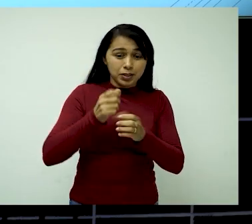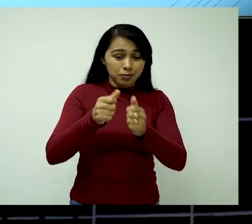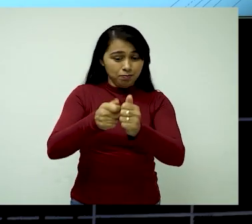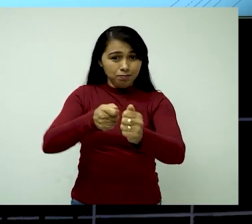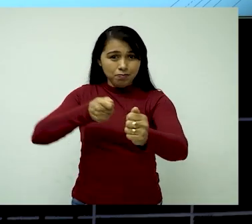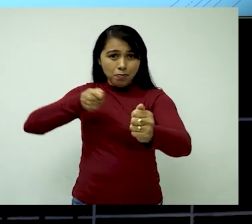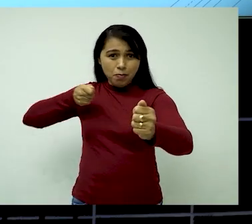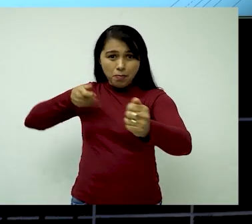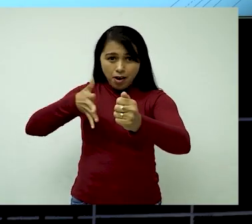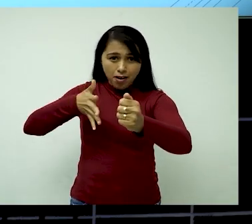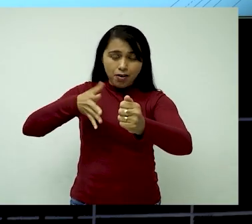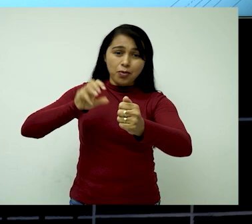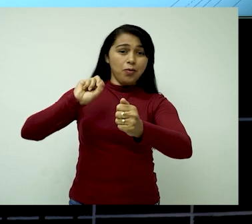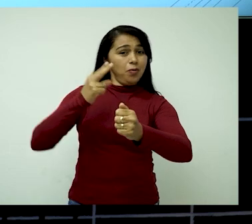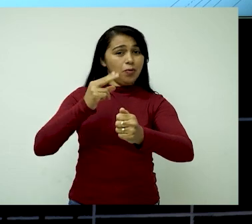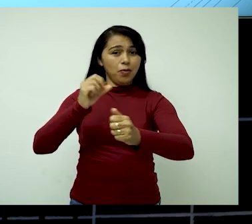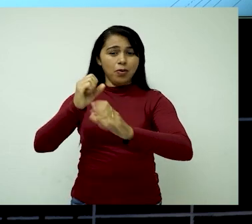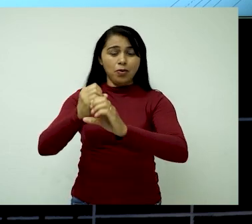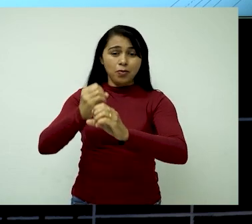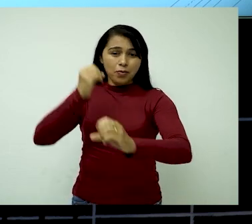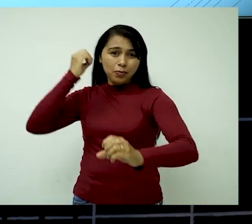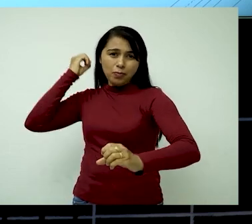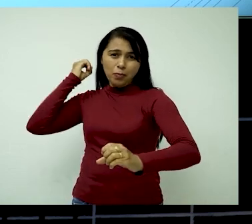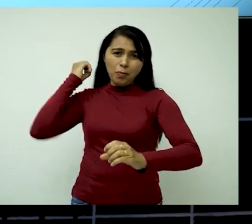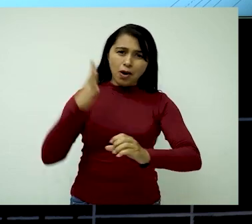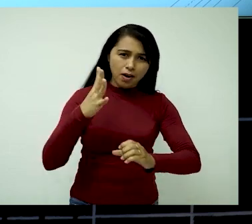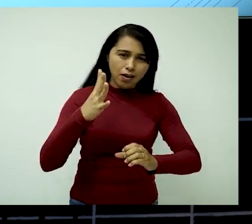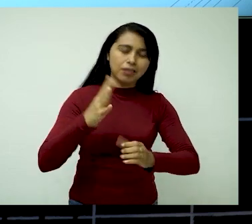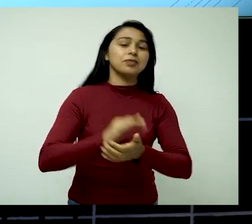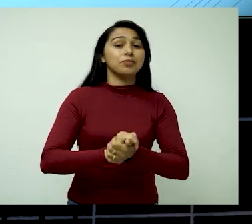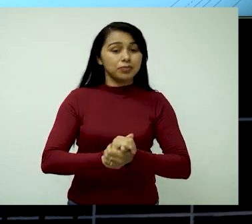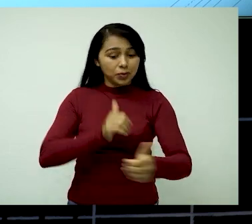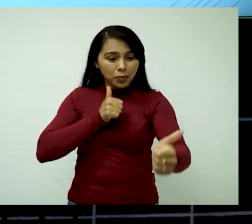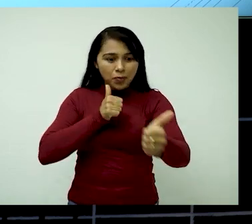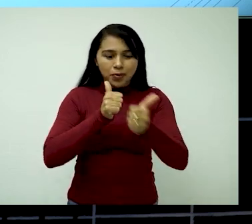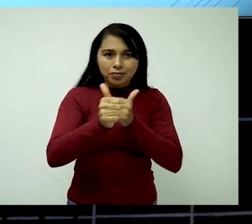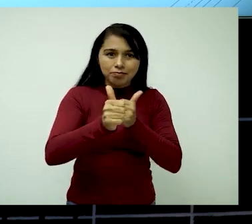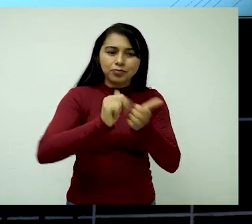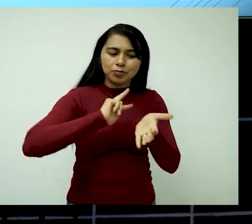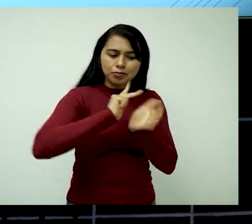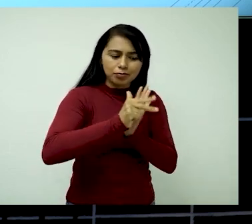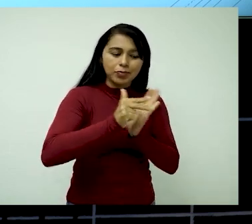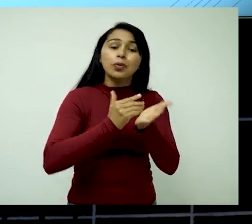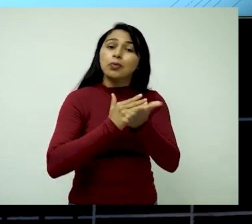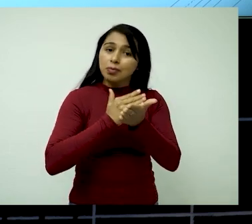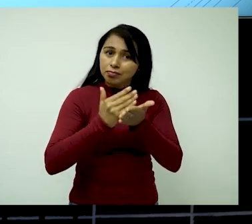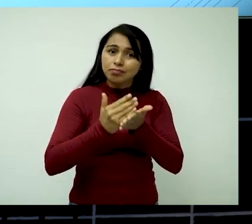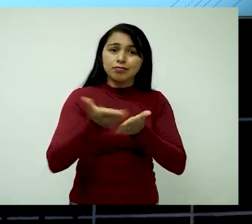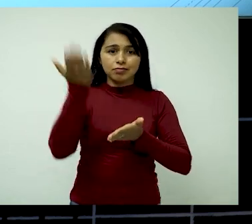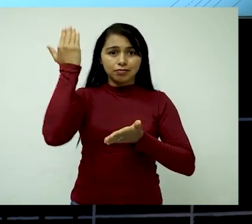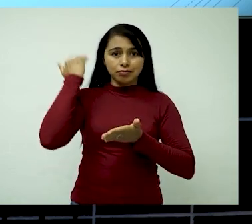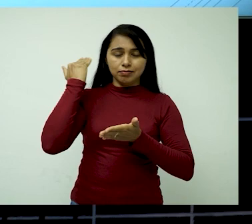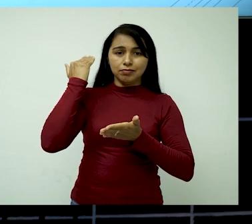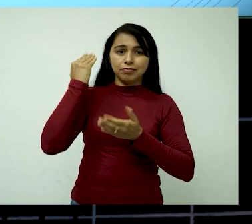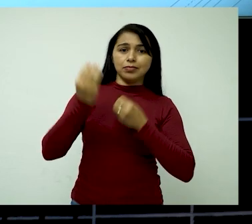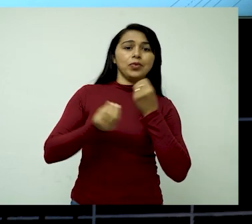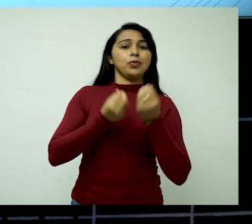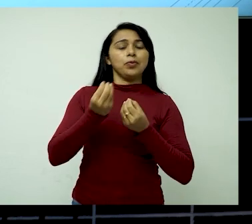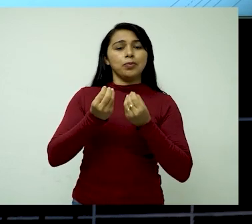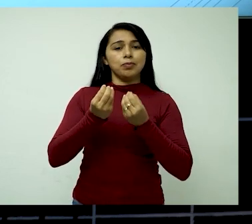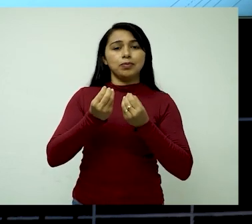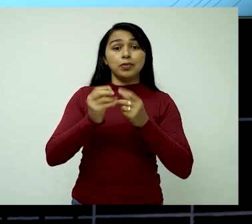ele inicia desse ponto de partida, tá? Como, professor? A